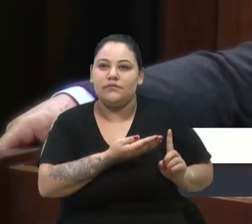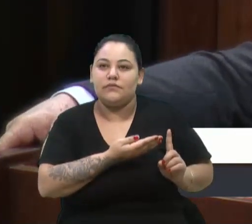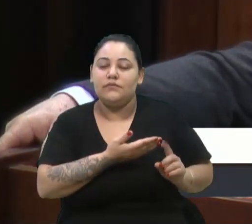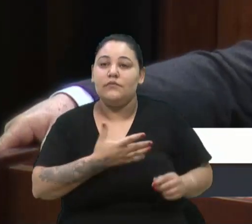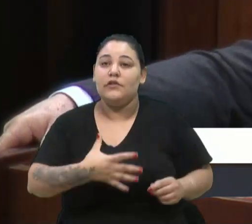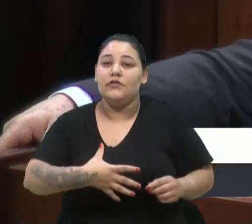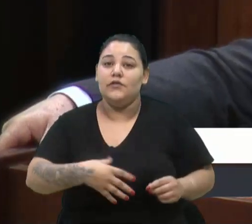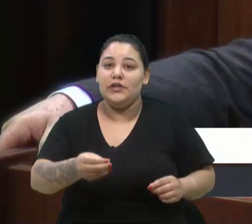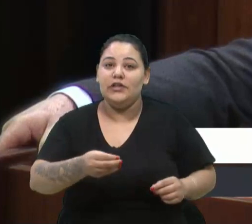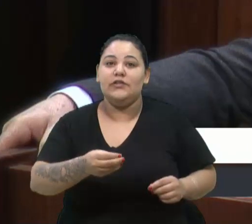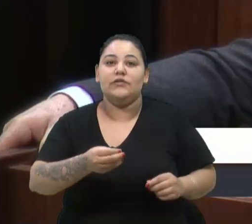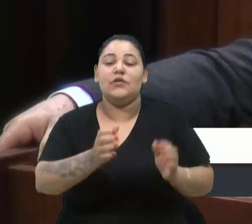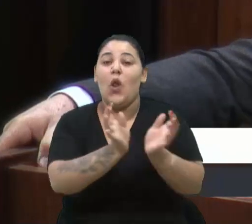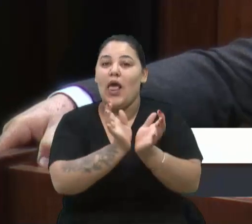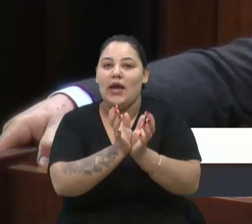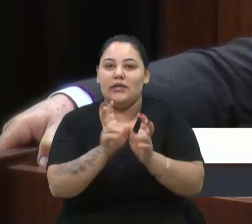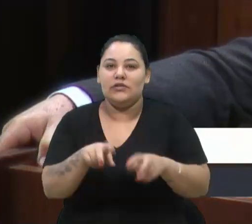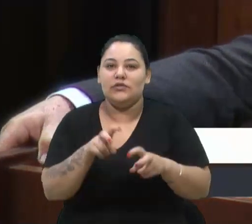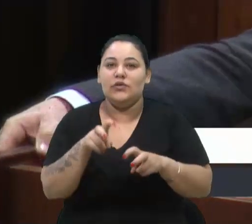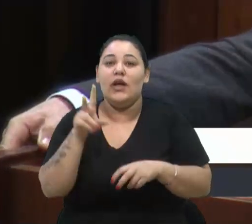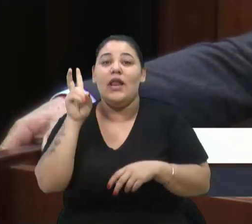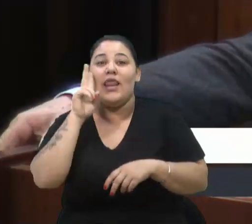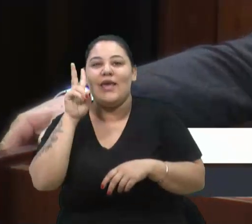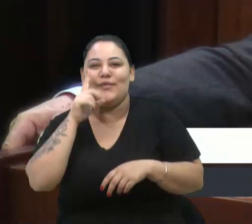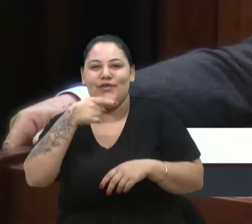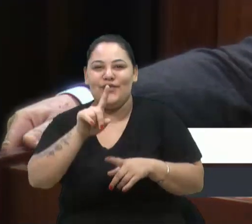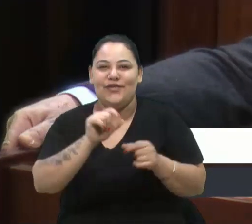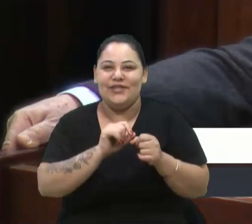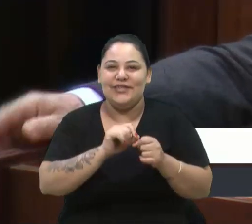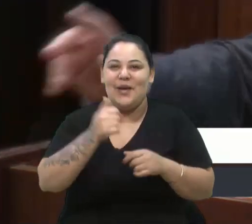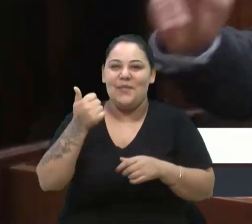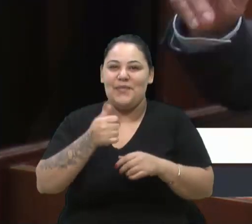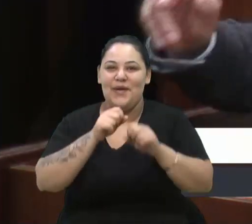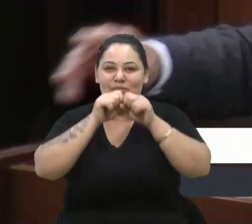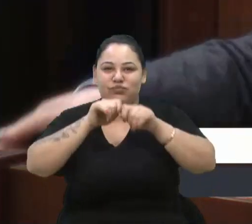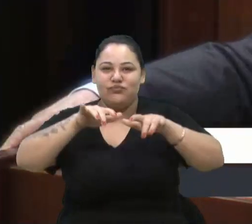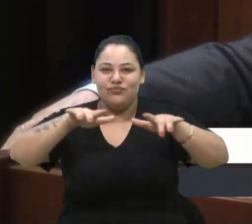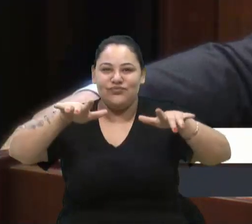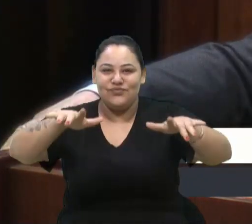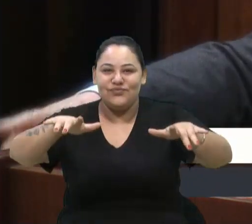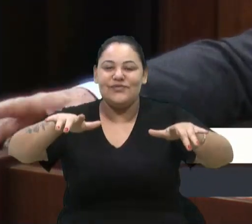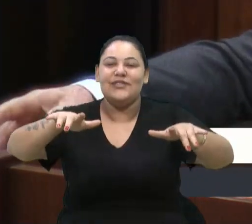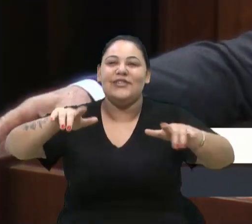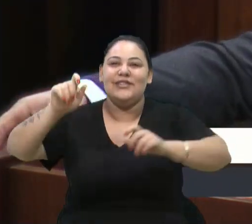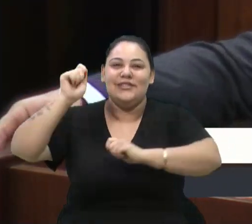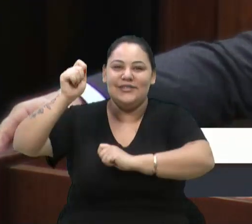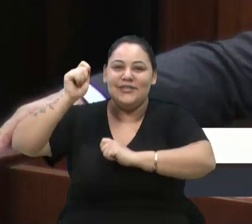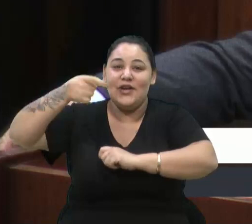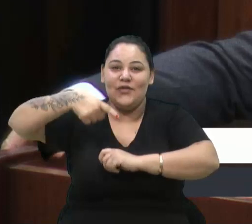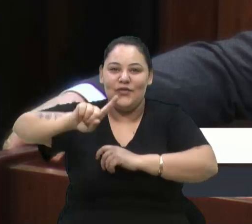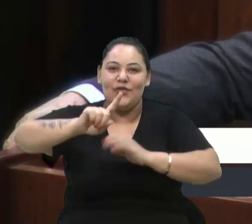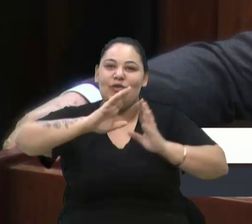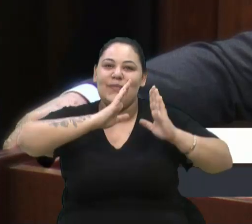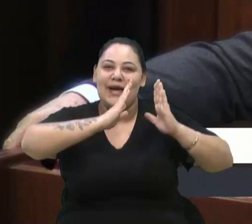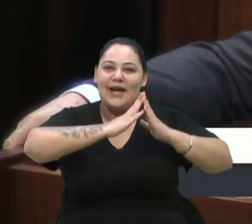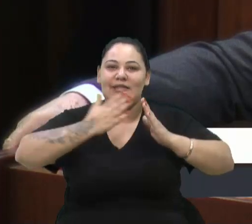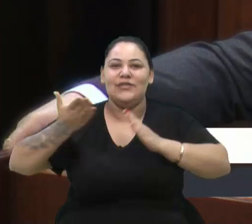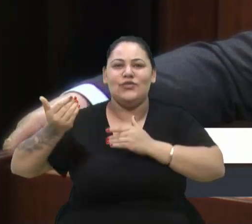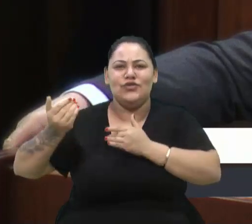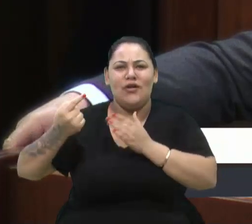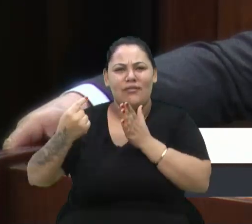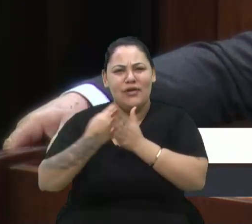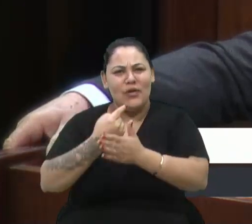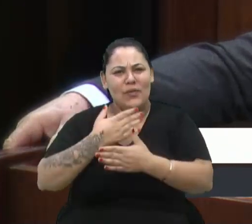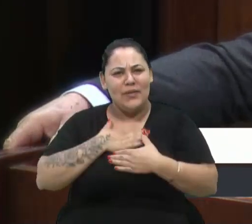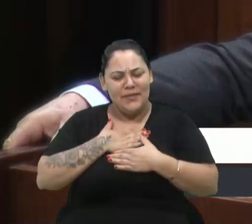colegas agricultores Eu lembro que eu não fui fazer a minha primeira campanha eu fui numa propriedade e um jovem me perguntou